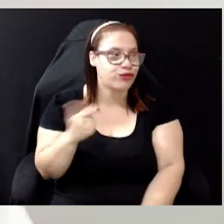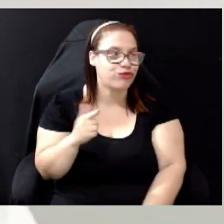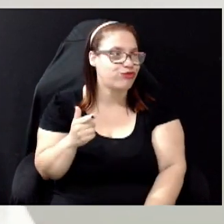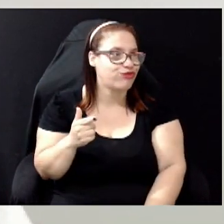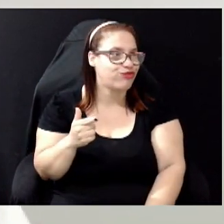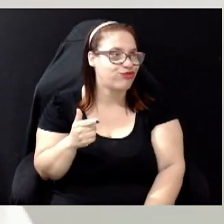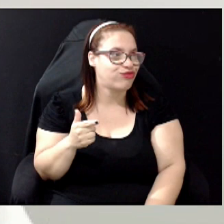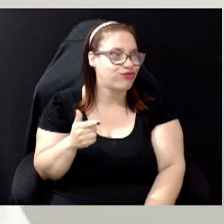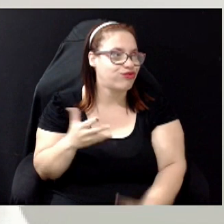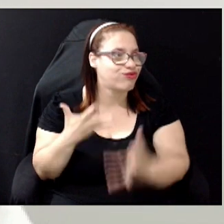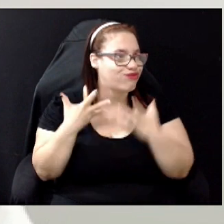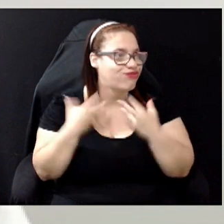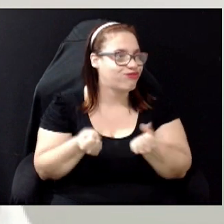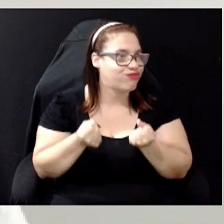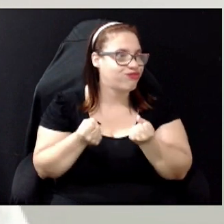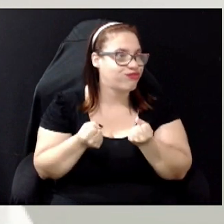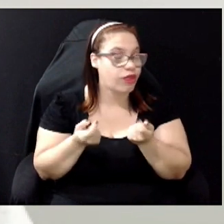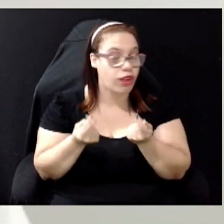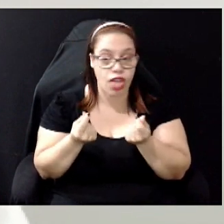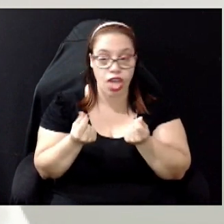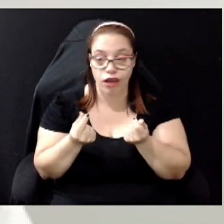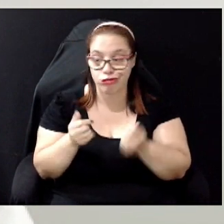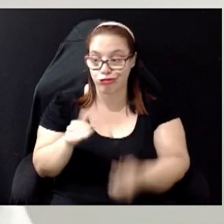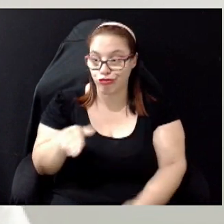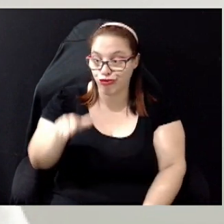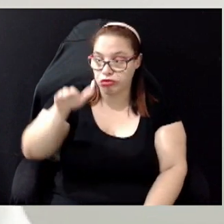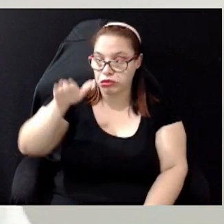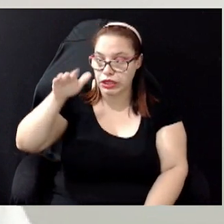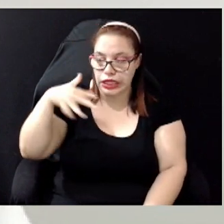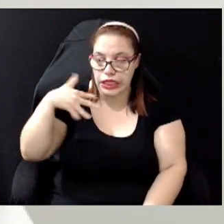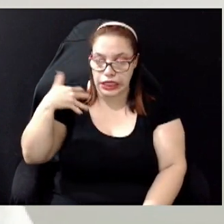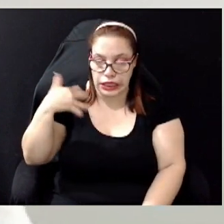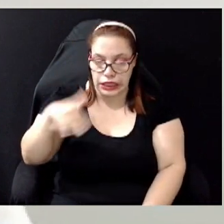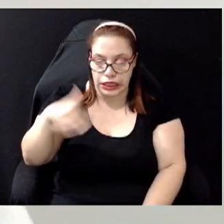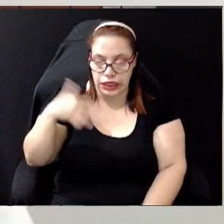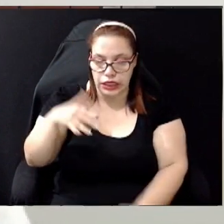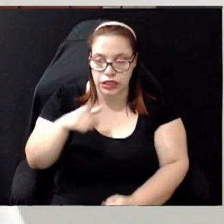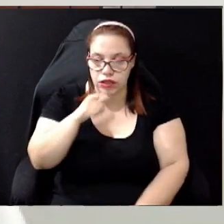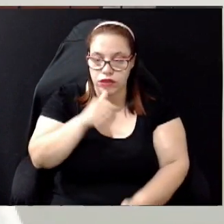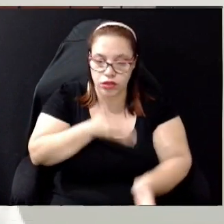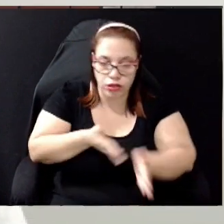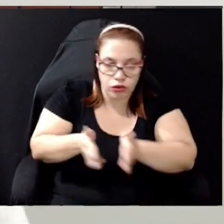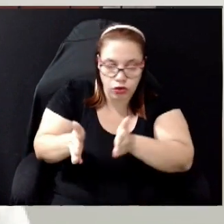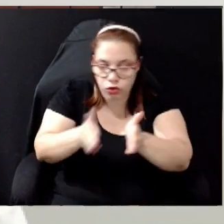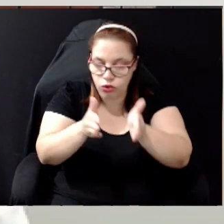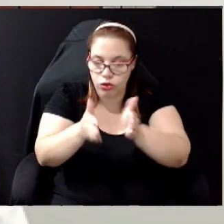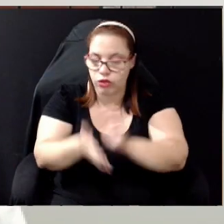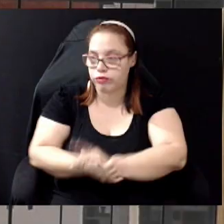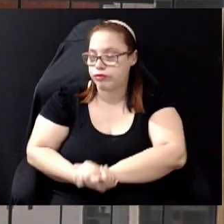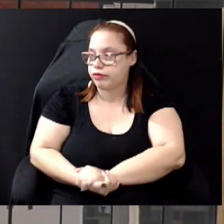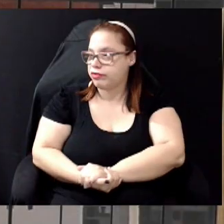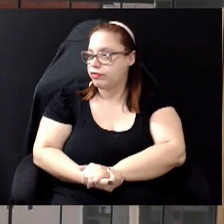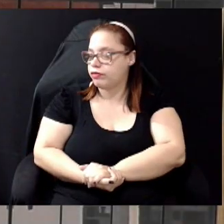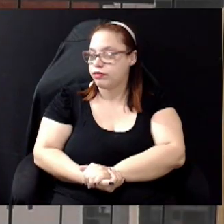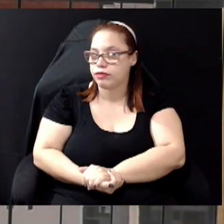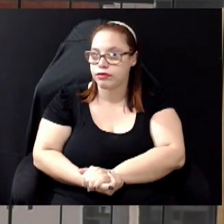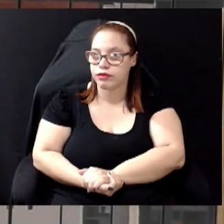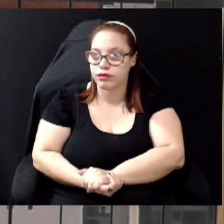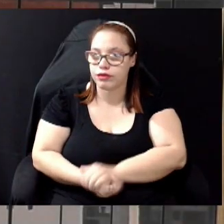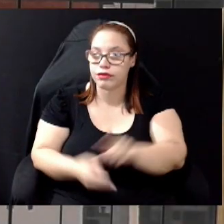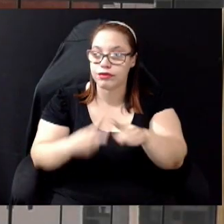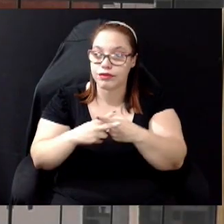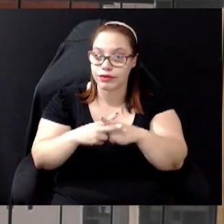para essa água, porque ela tem um valor agregado e ela é bem mais cara do que você tirar a água bruta do rio. Precisa ter